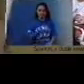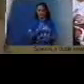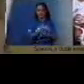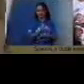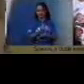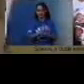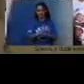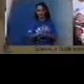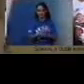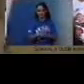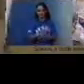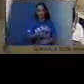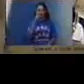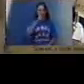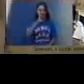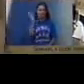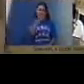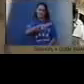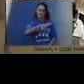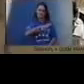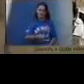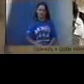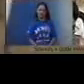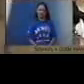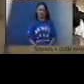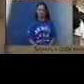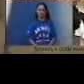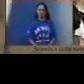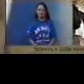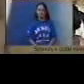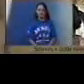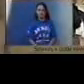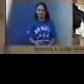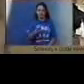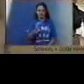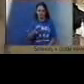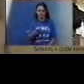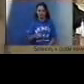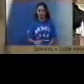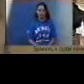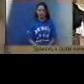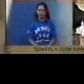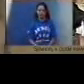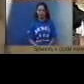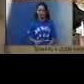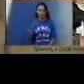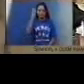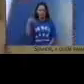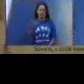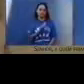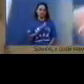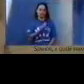encontramos a bruxa do encardido, que através dos nossos